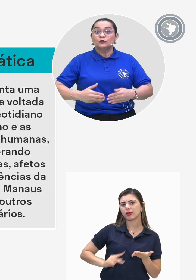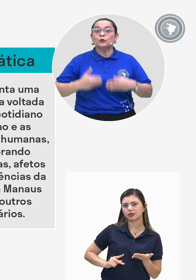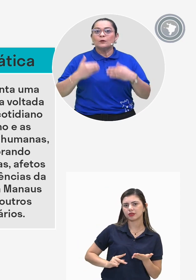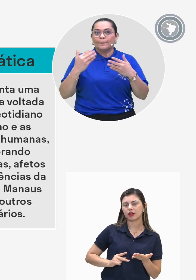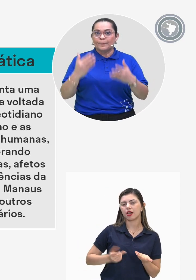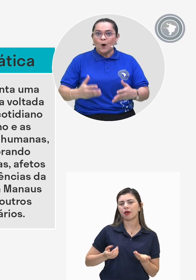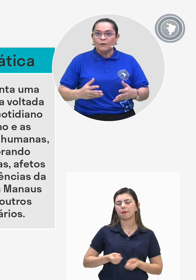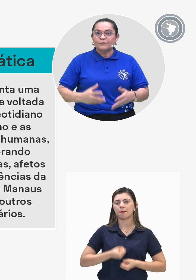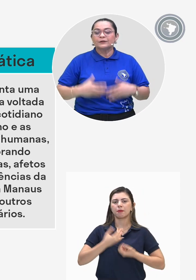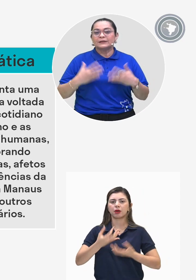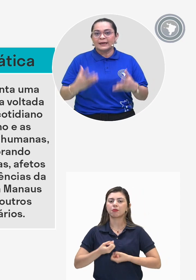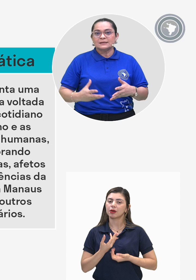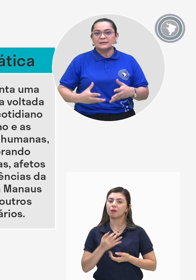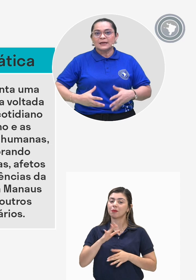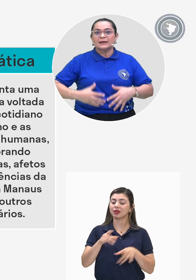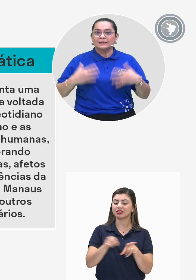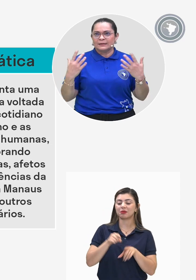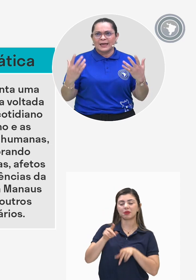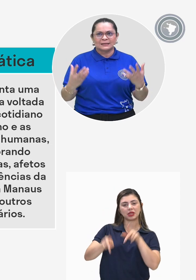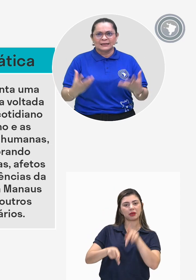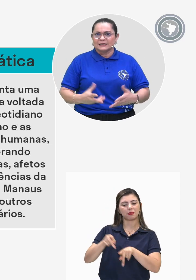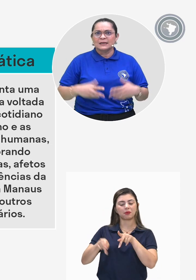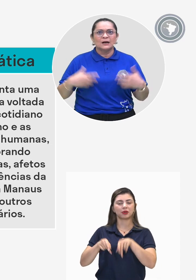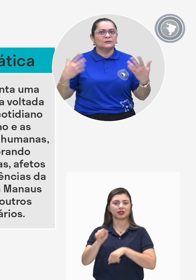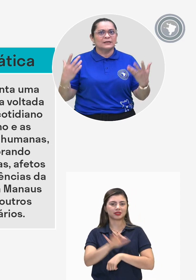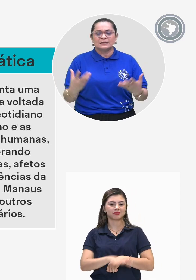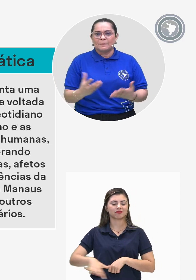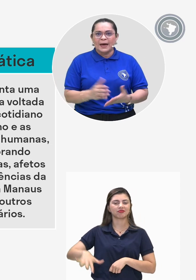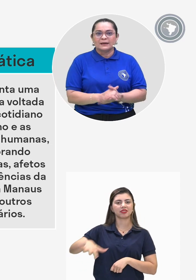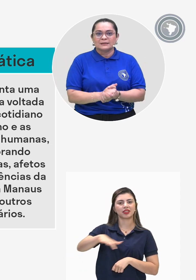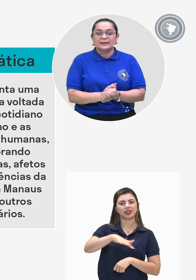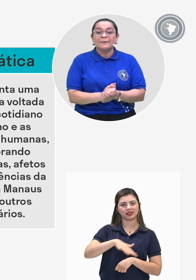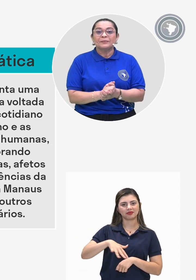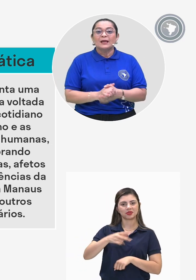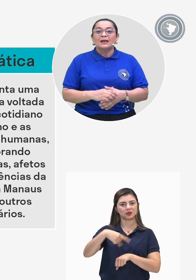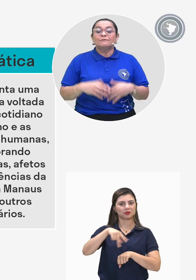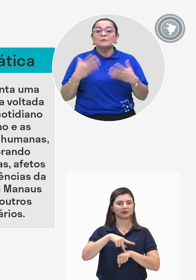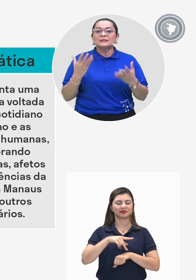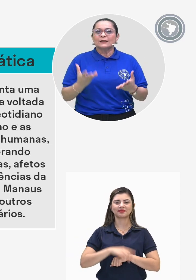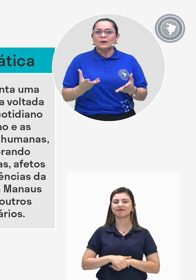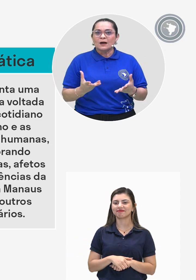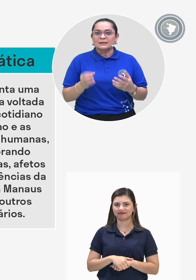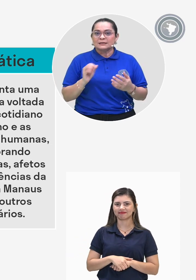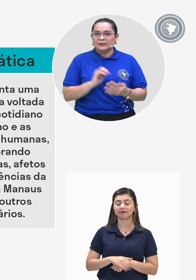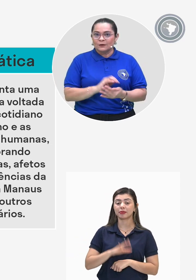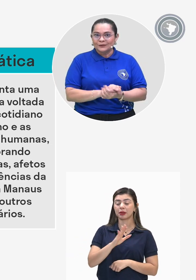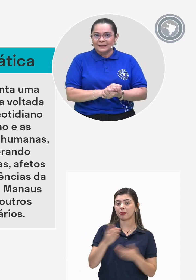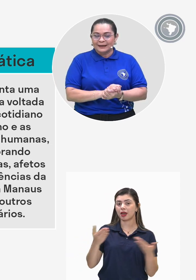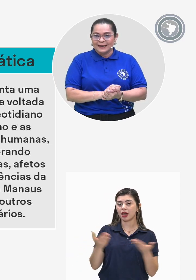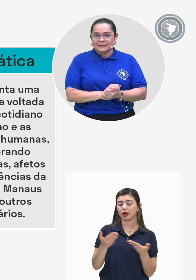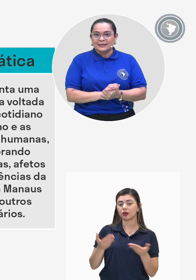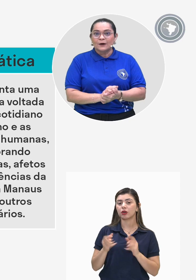também do povo dessa nação, desse país, né? Vamos à nossa segunda questão, que